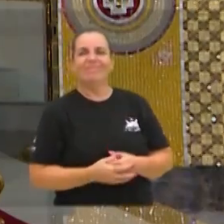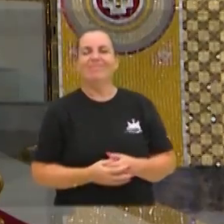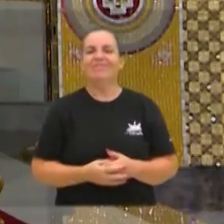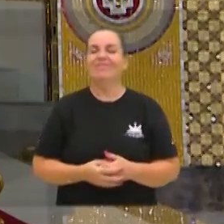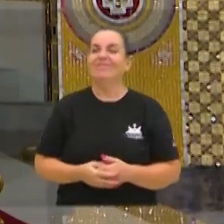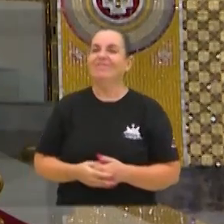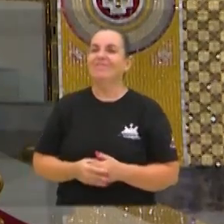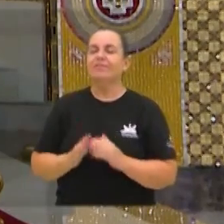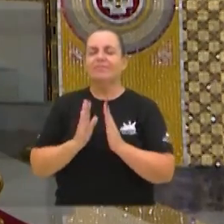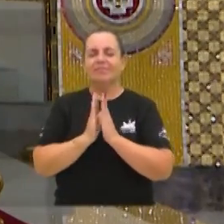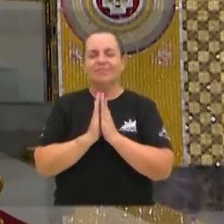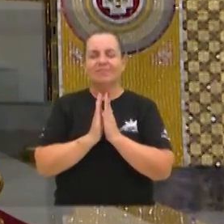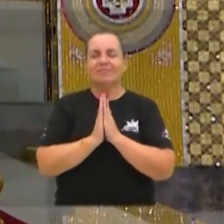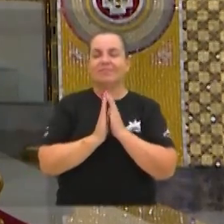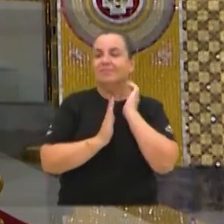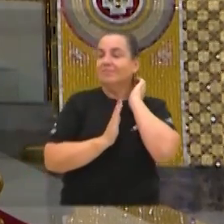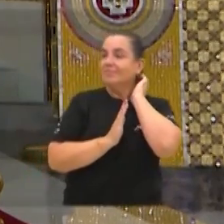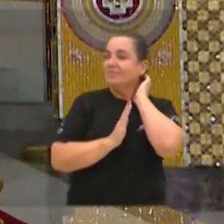Reze.